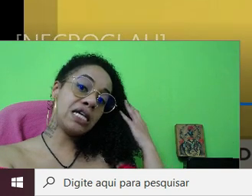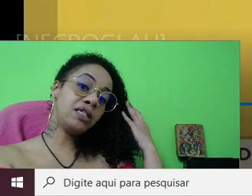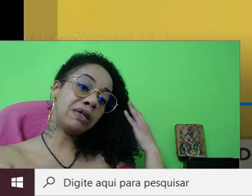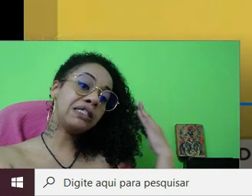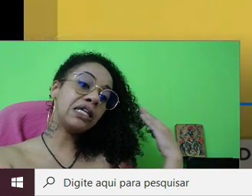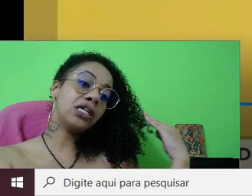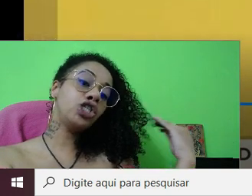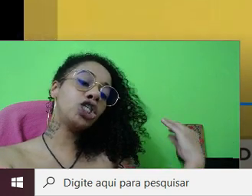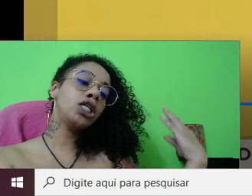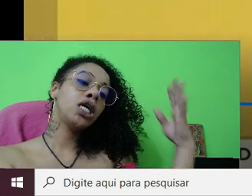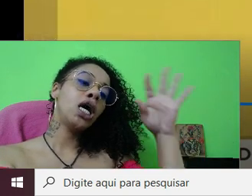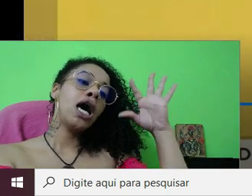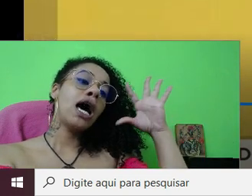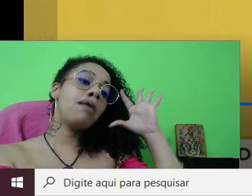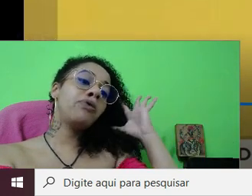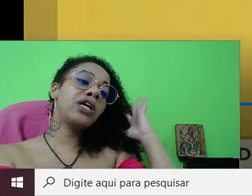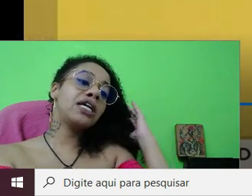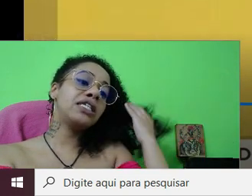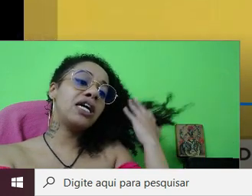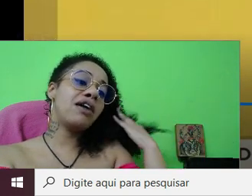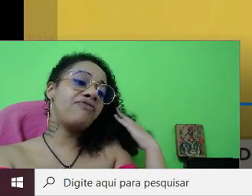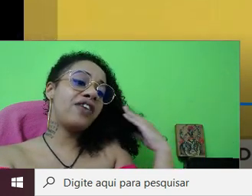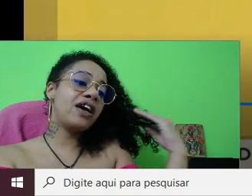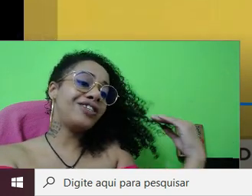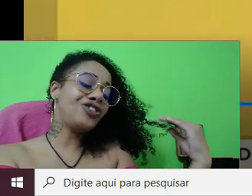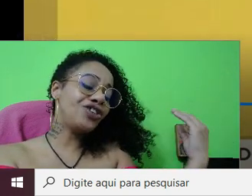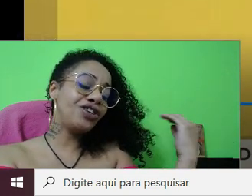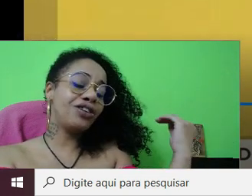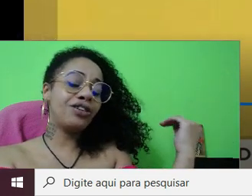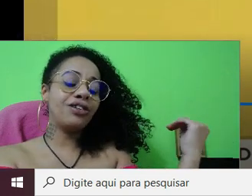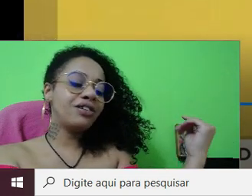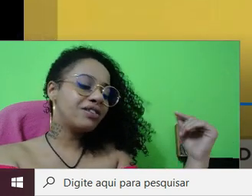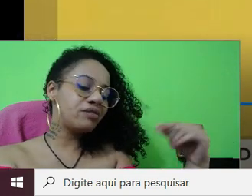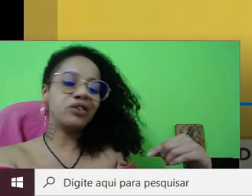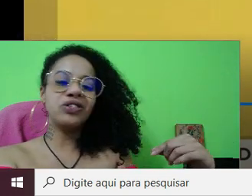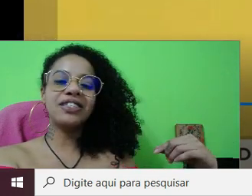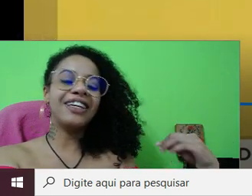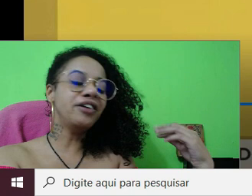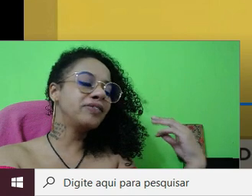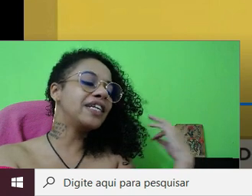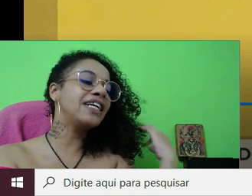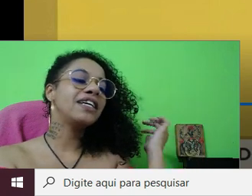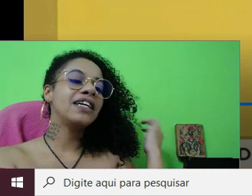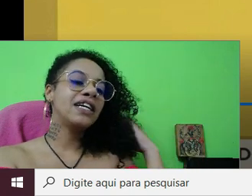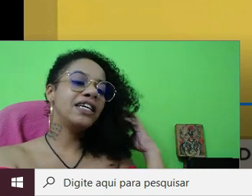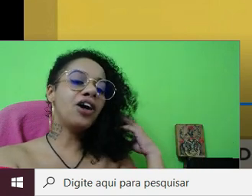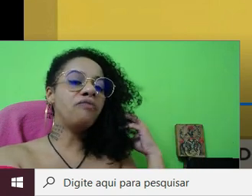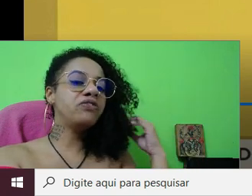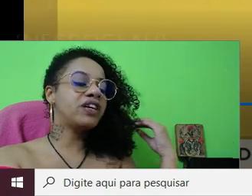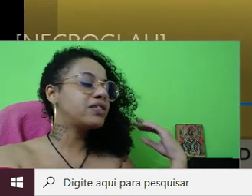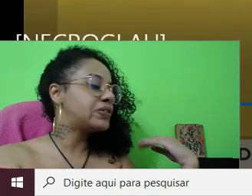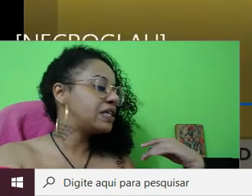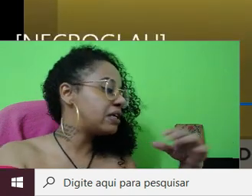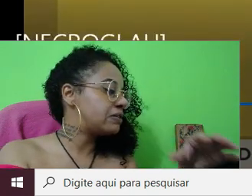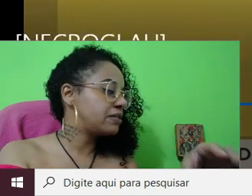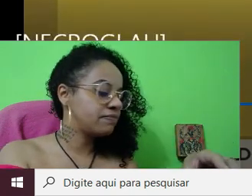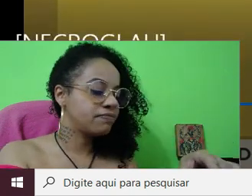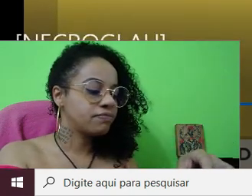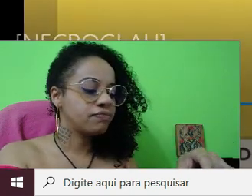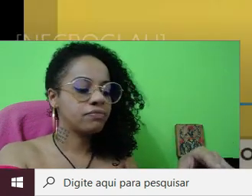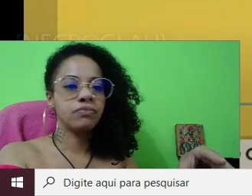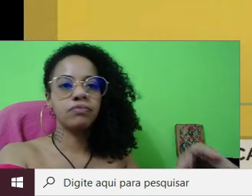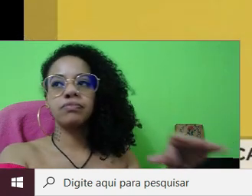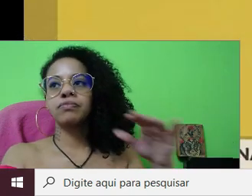Racionais bastante a burguesia fede do menos crime né e Óbvio Facção